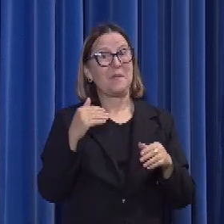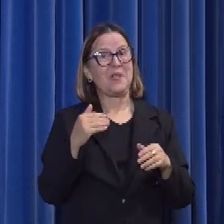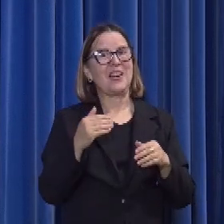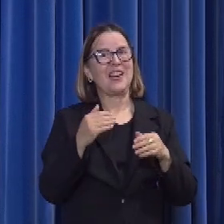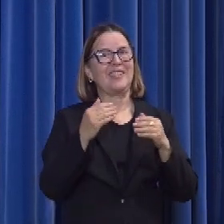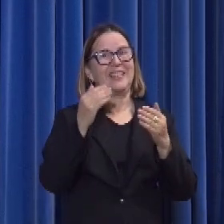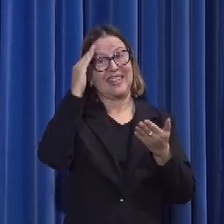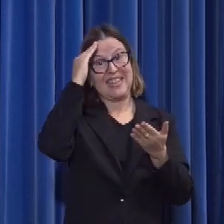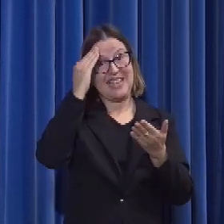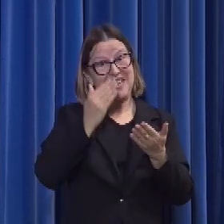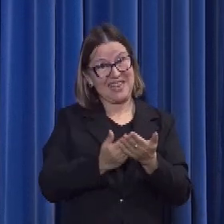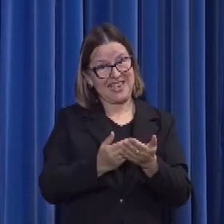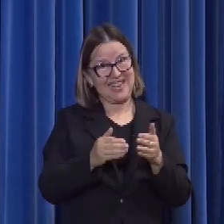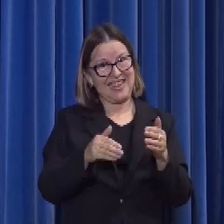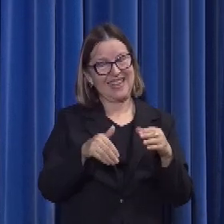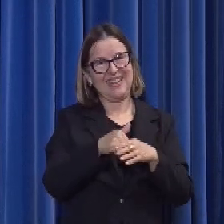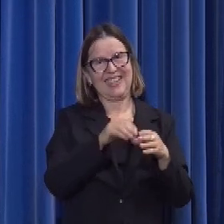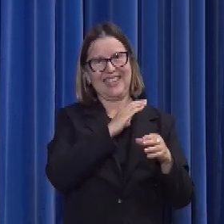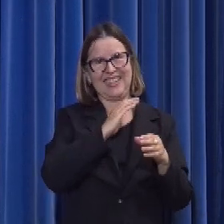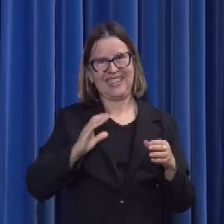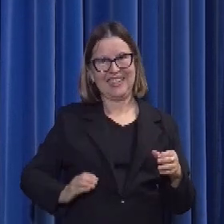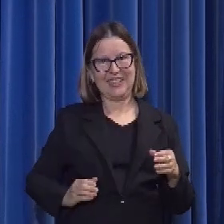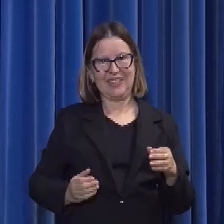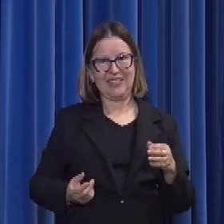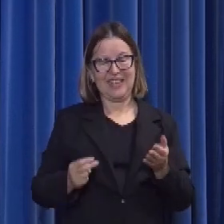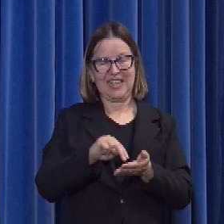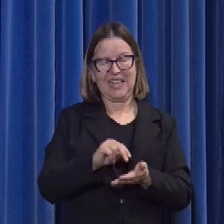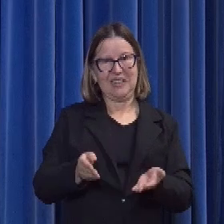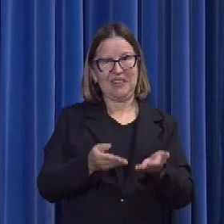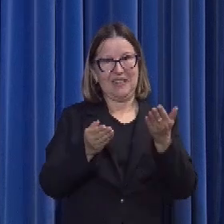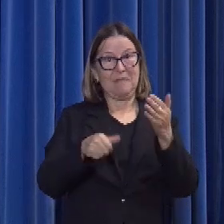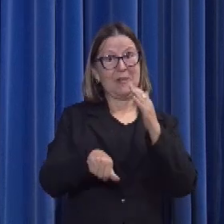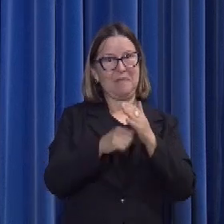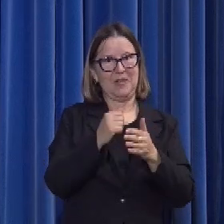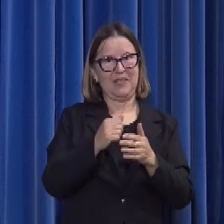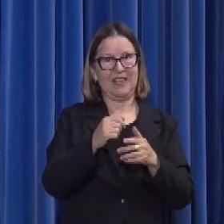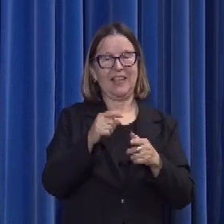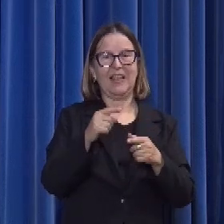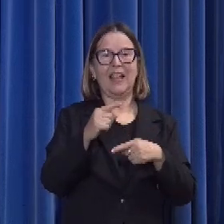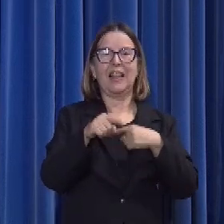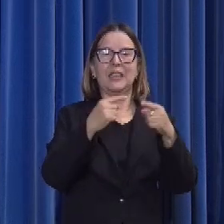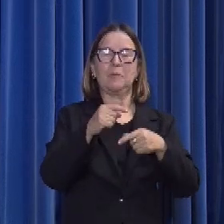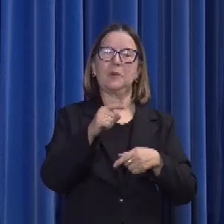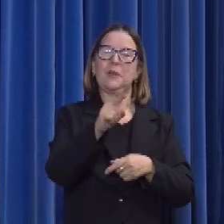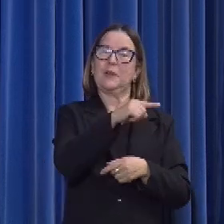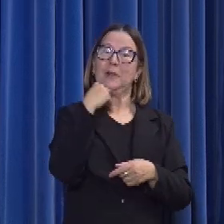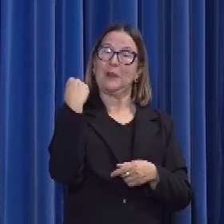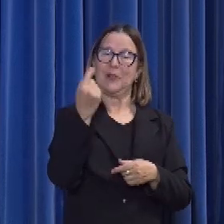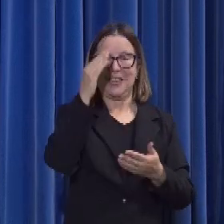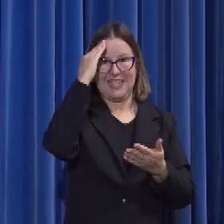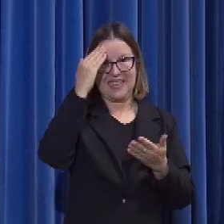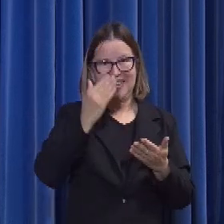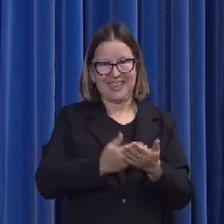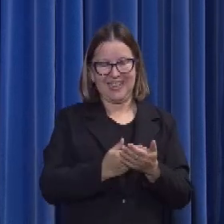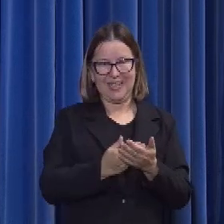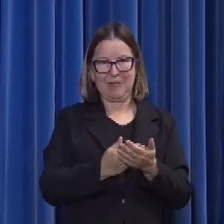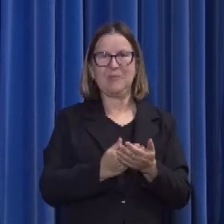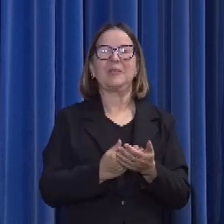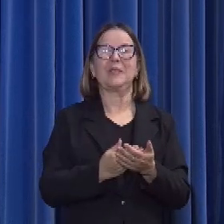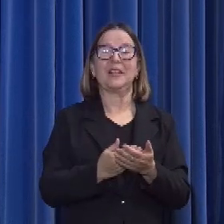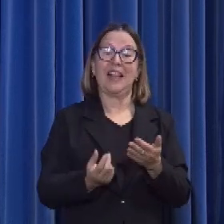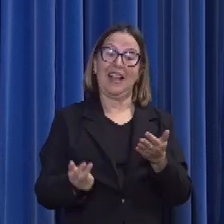nós, os vivos, os que ficarmos, seremos arrebatados juntamente com eles. entre as nuvens para o encontro do Senhor nos ares,